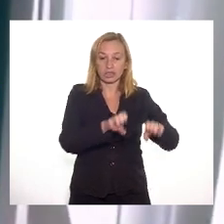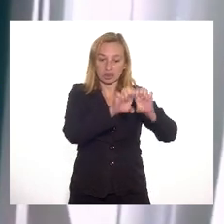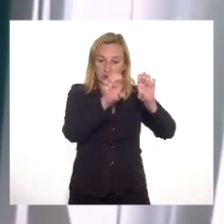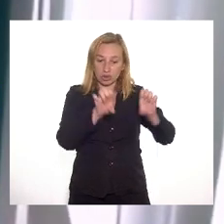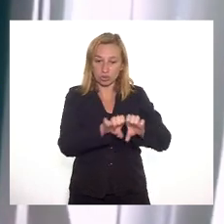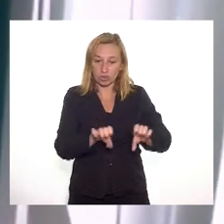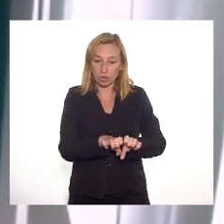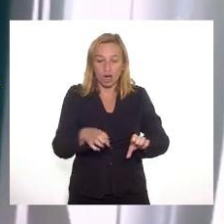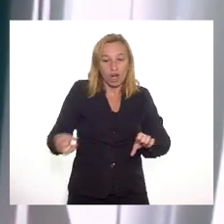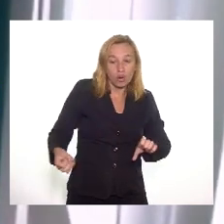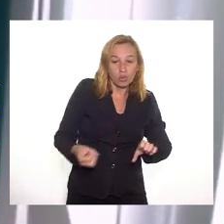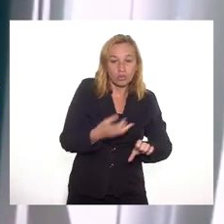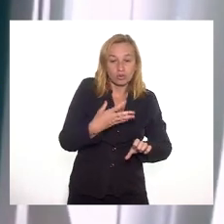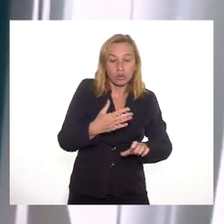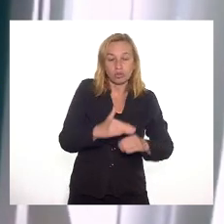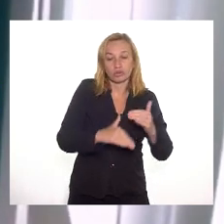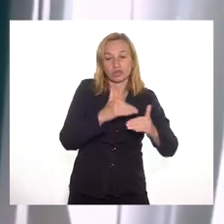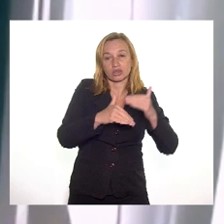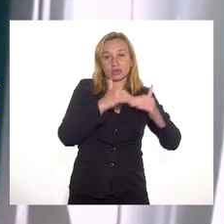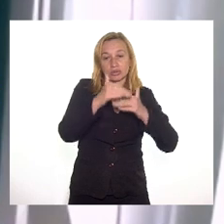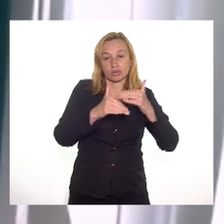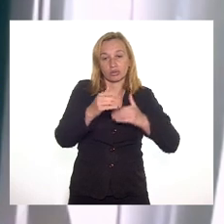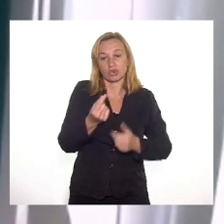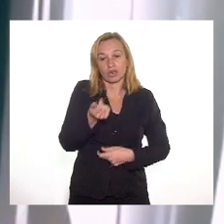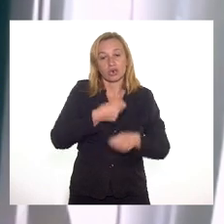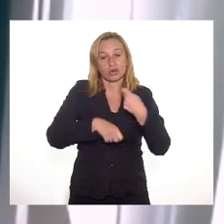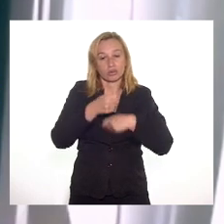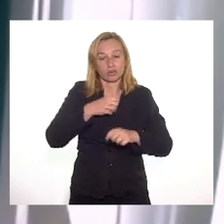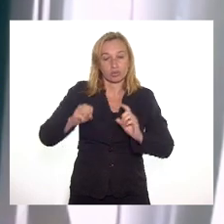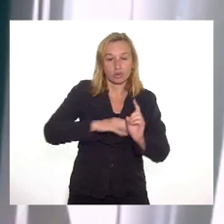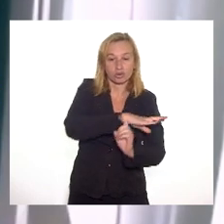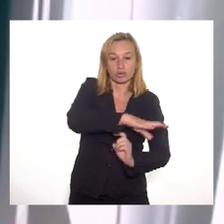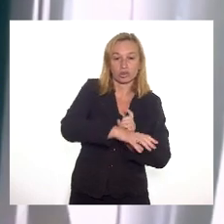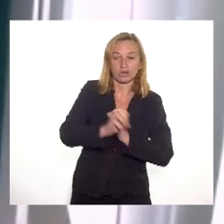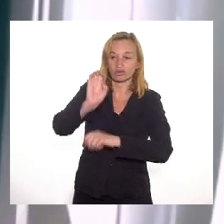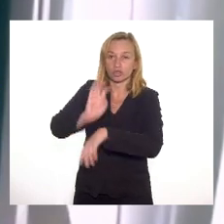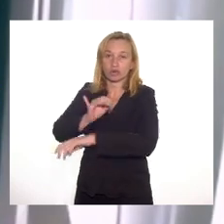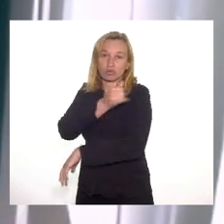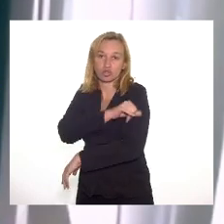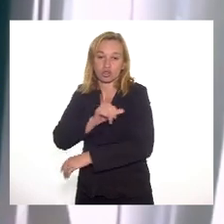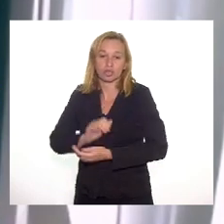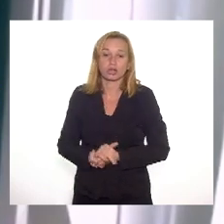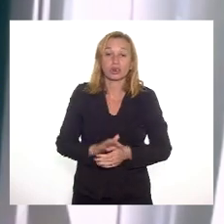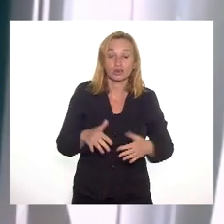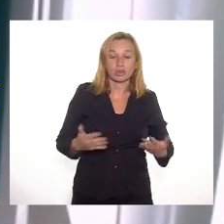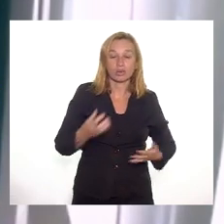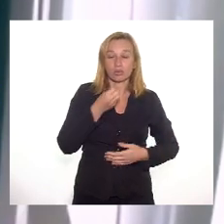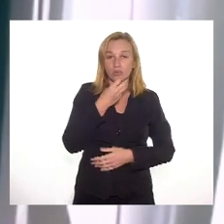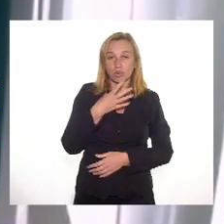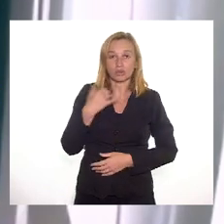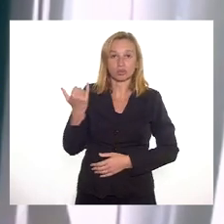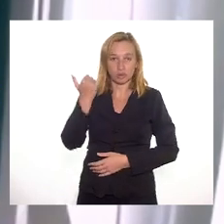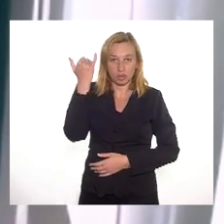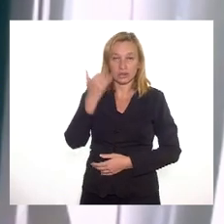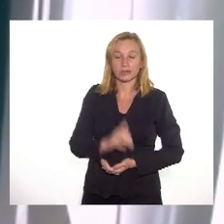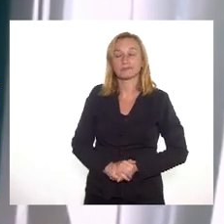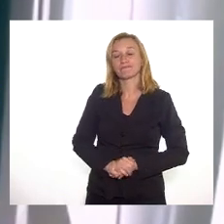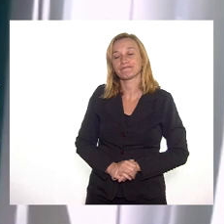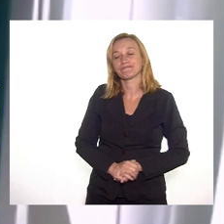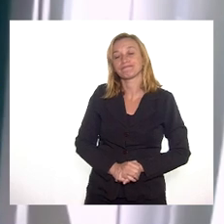novo ciclo de desenvolvimento econômico e social no estado do Rio de Janeiro. Então, assim, me pareceu muito importante a